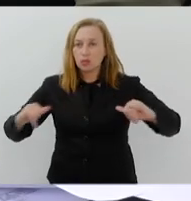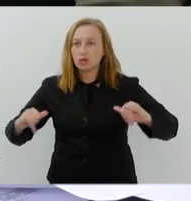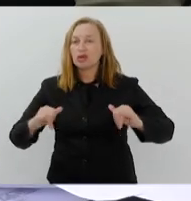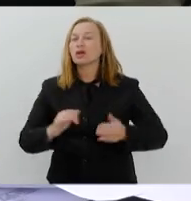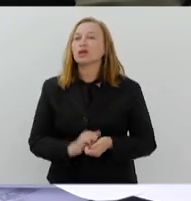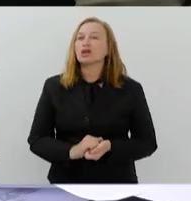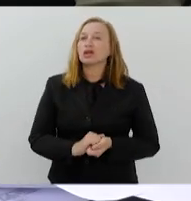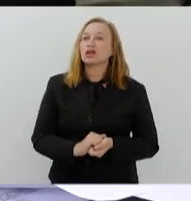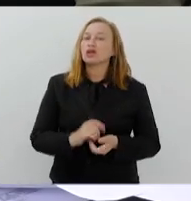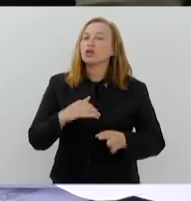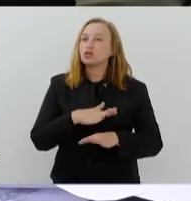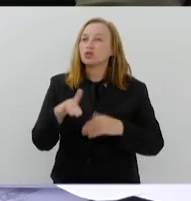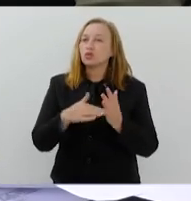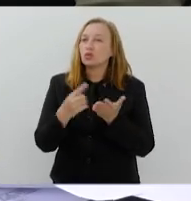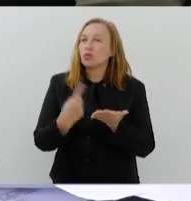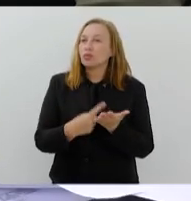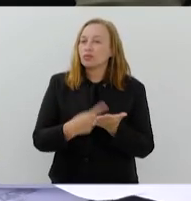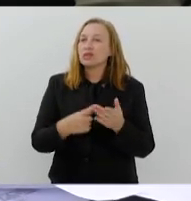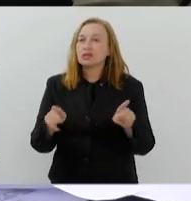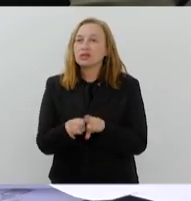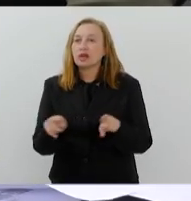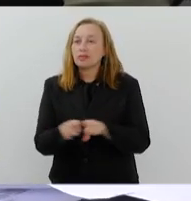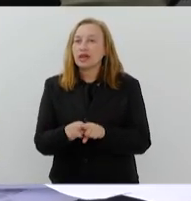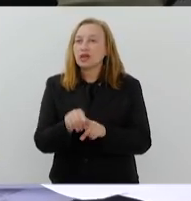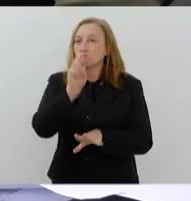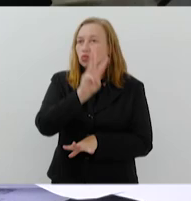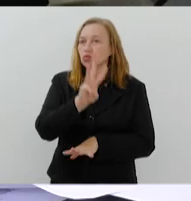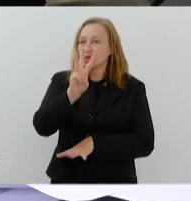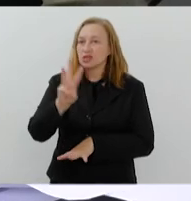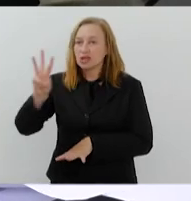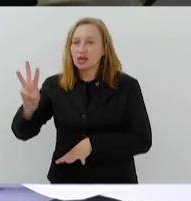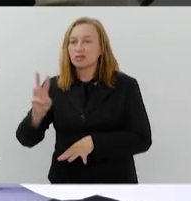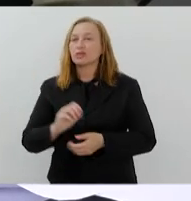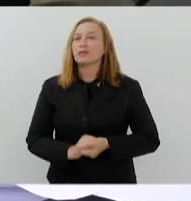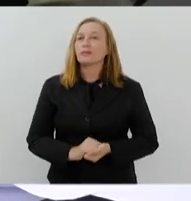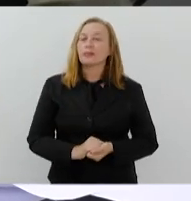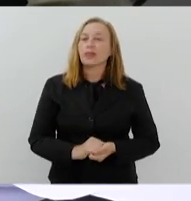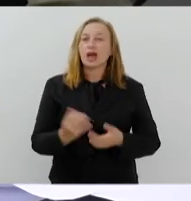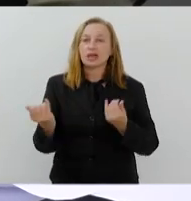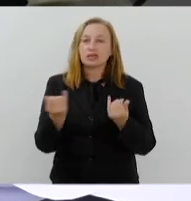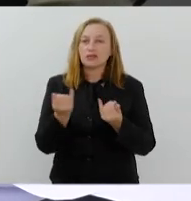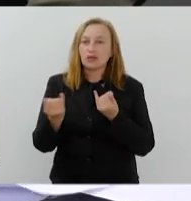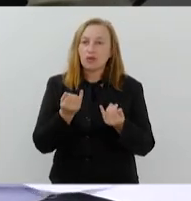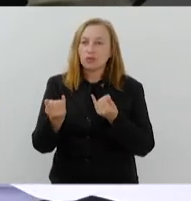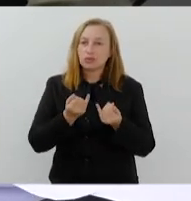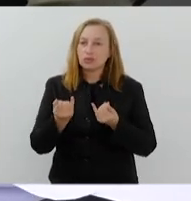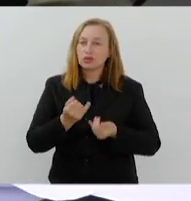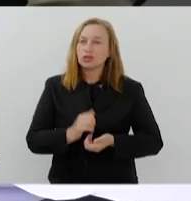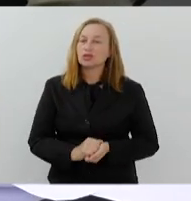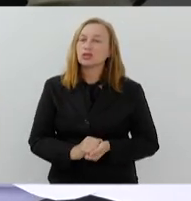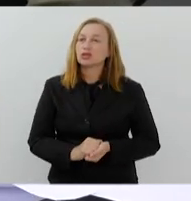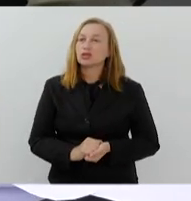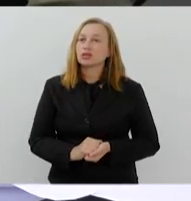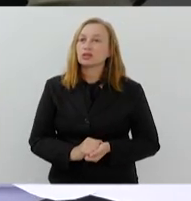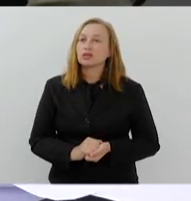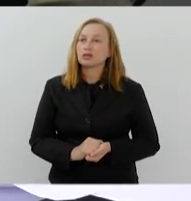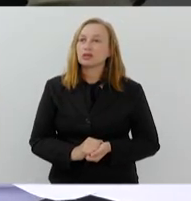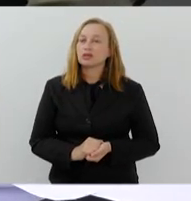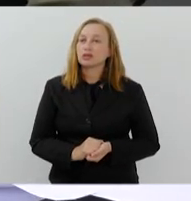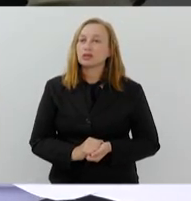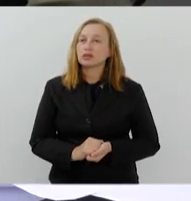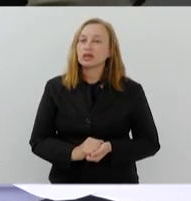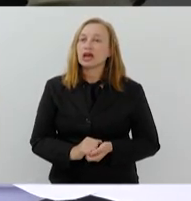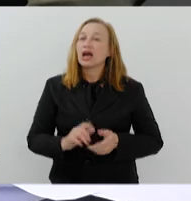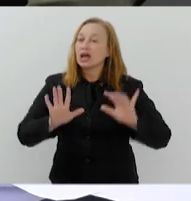a todos os compromissos também no site nós colocamos as informações acerca do que tange e e a a